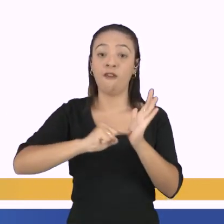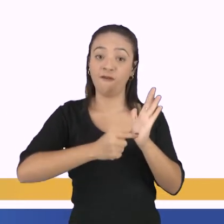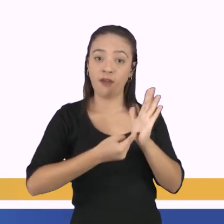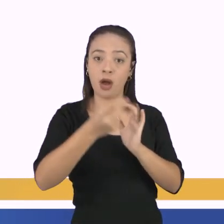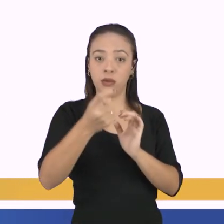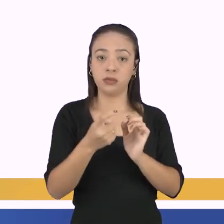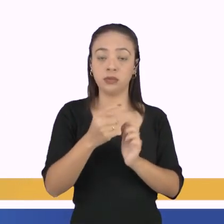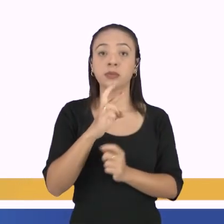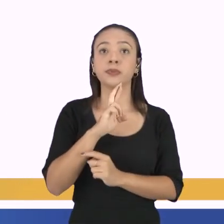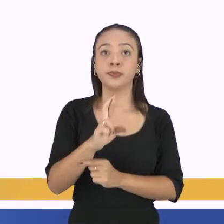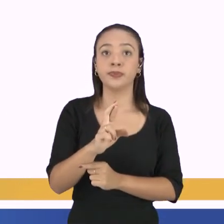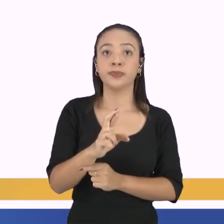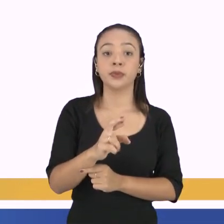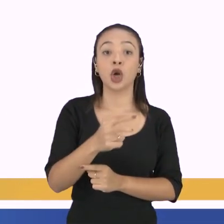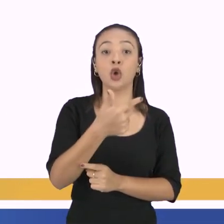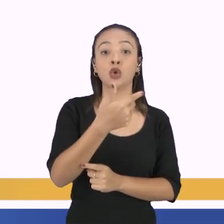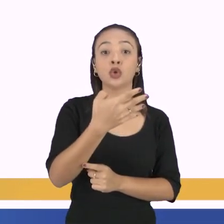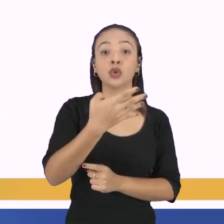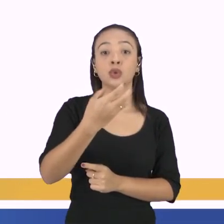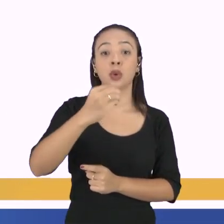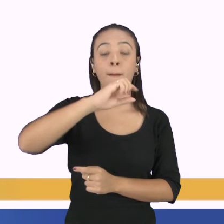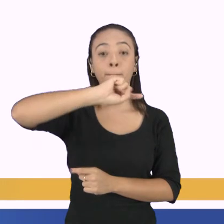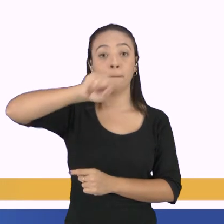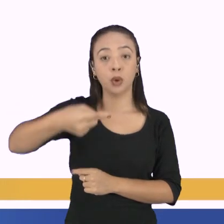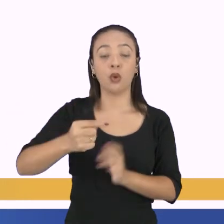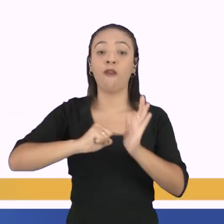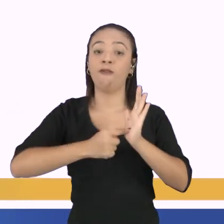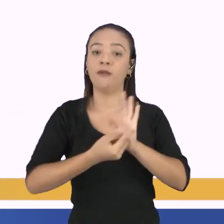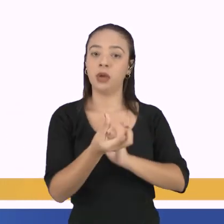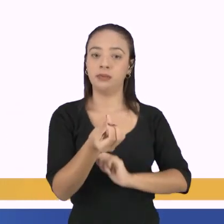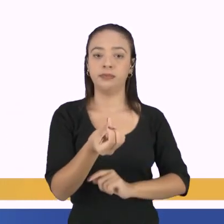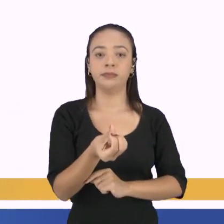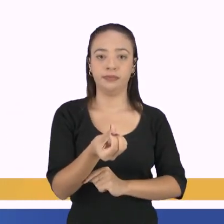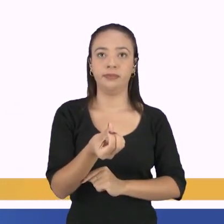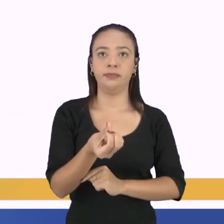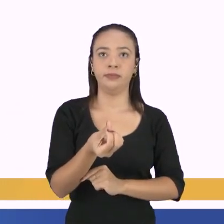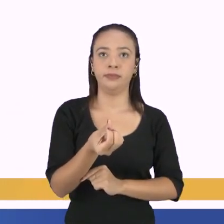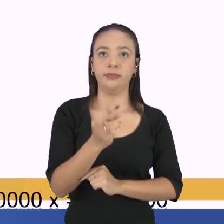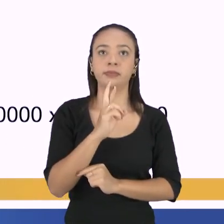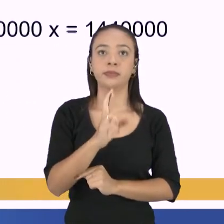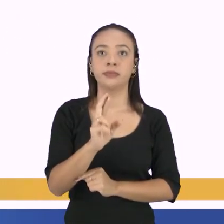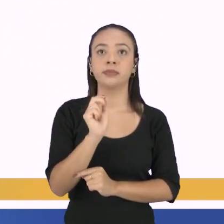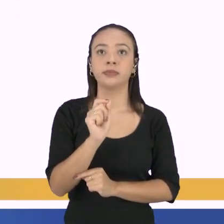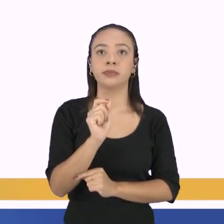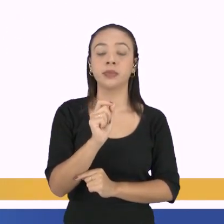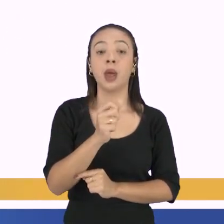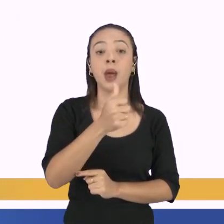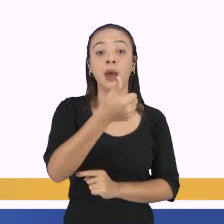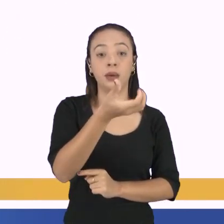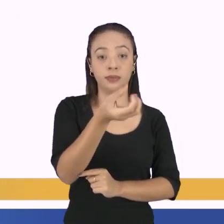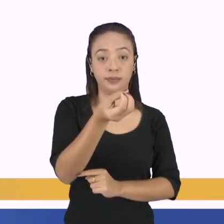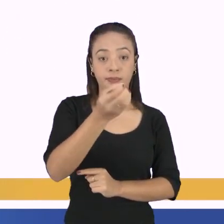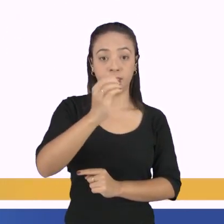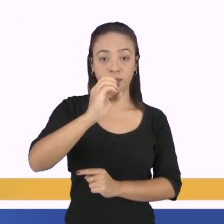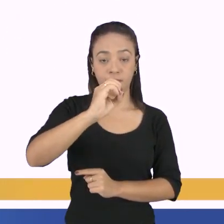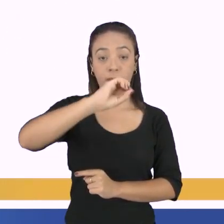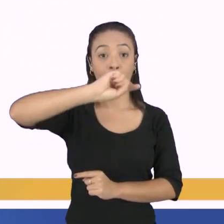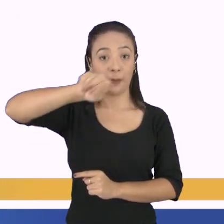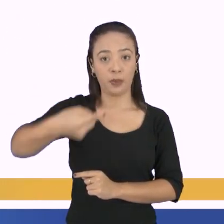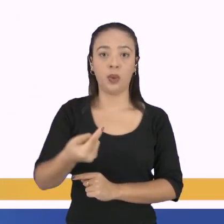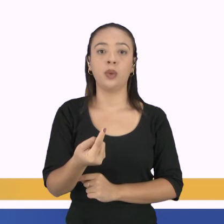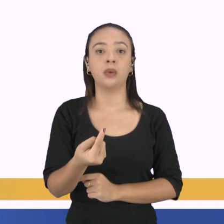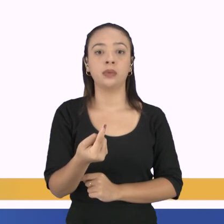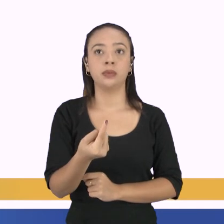x é igual a 240 mil multiplicado por 6. Isso vai nos dar, então, 160